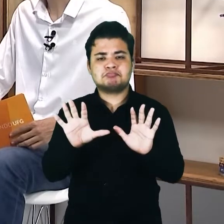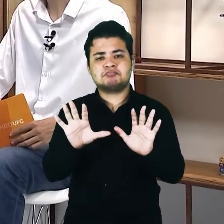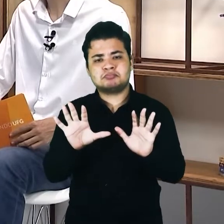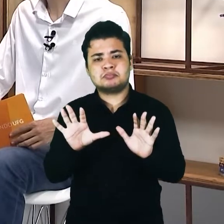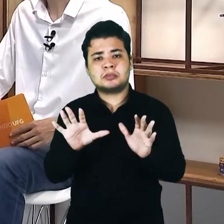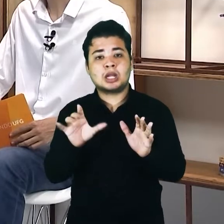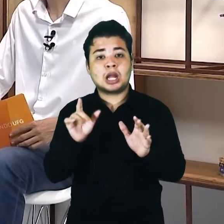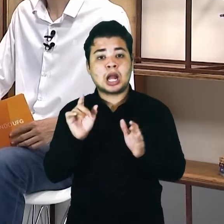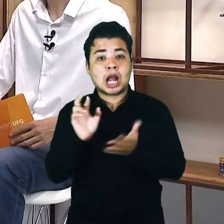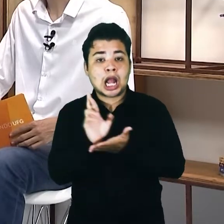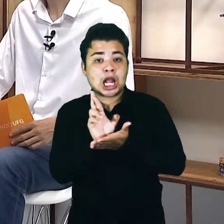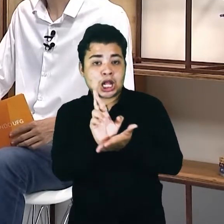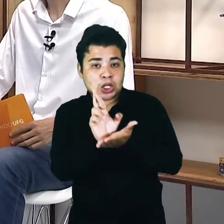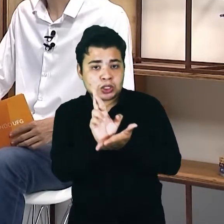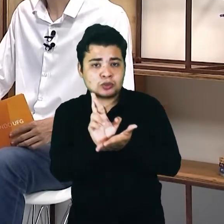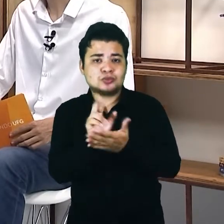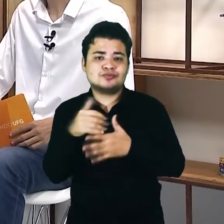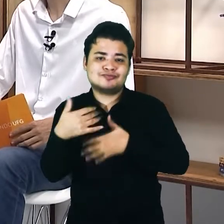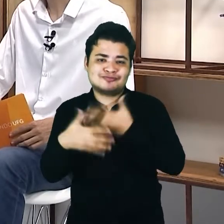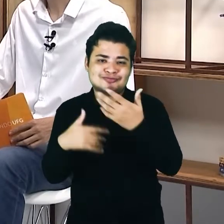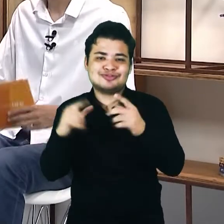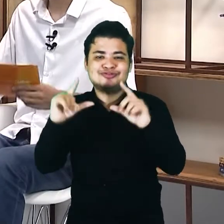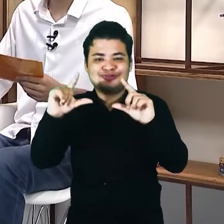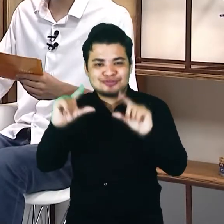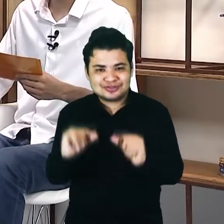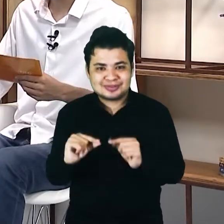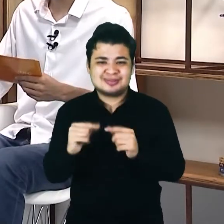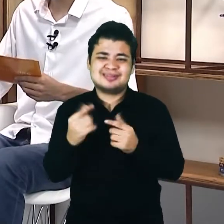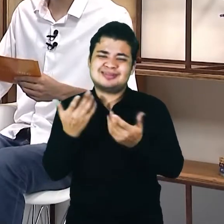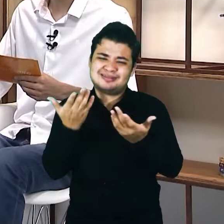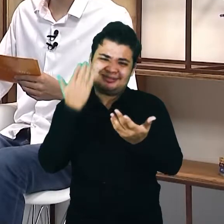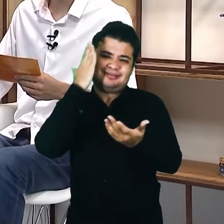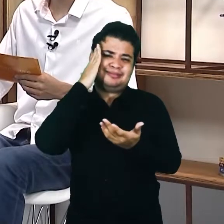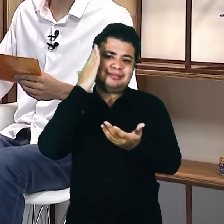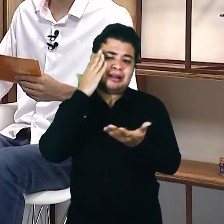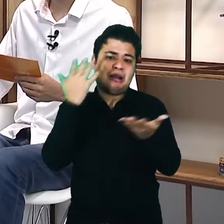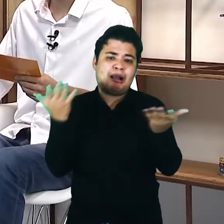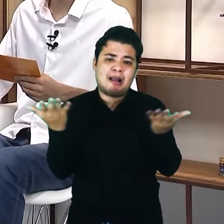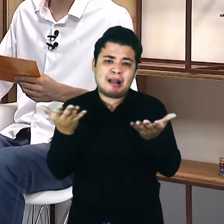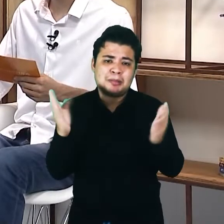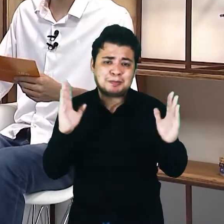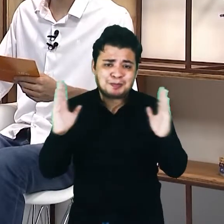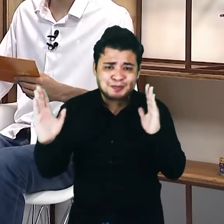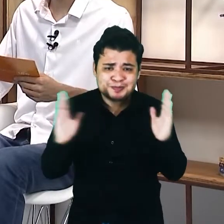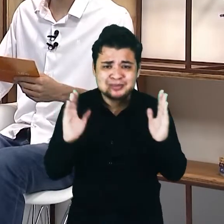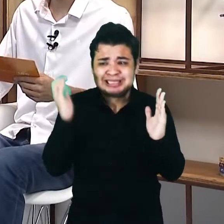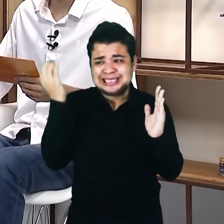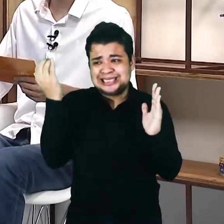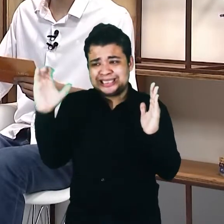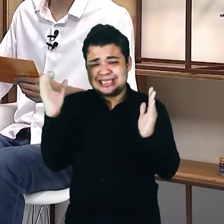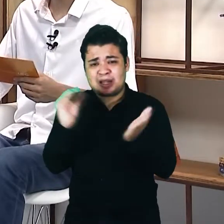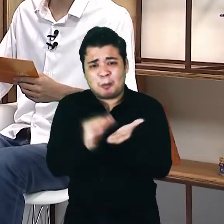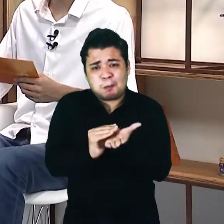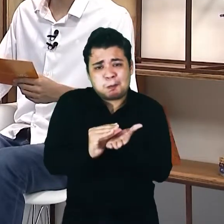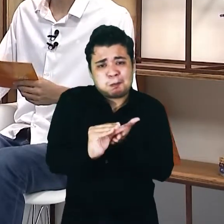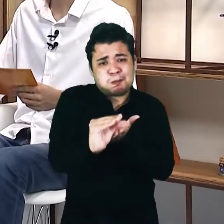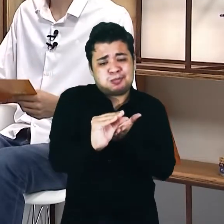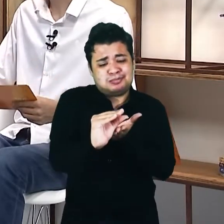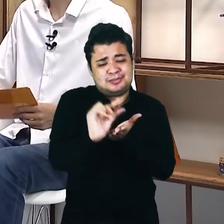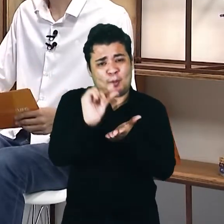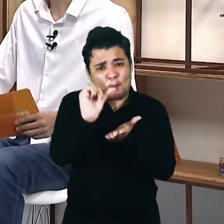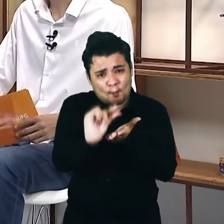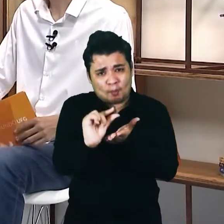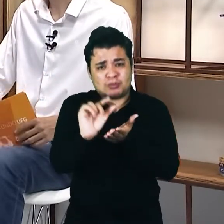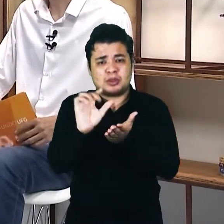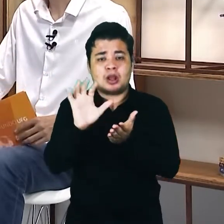os recursos foram diminuindo, né? Também estamos numa época de poucos recursos para a ciência, mas continuamos trabalhando, ainda